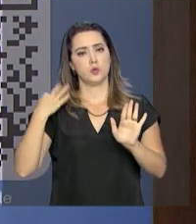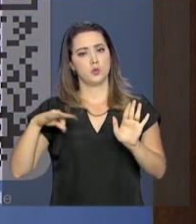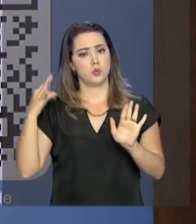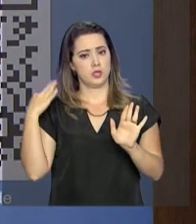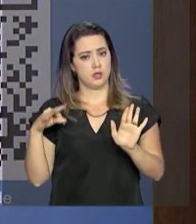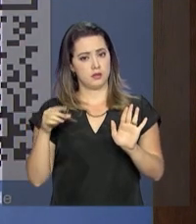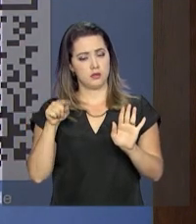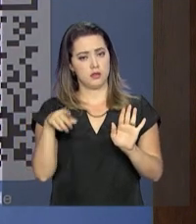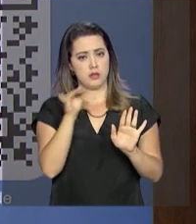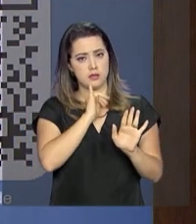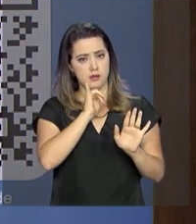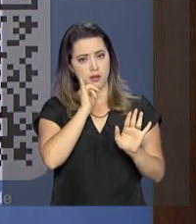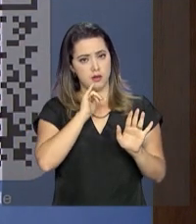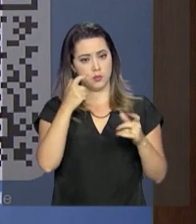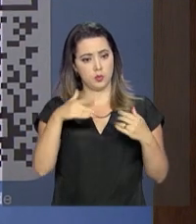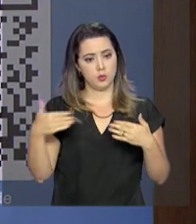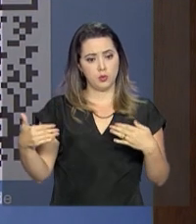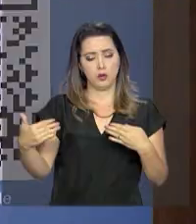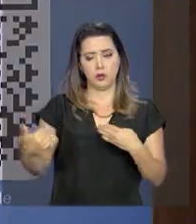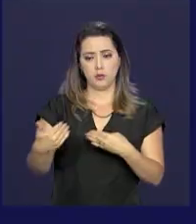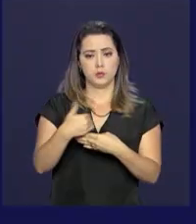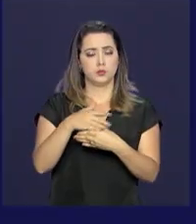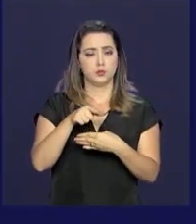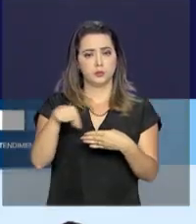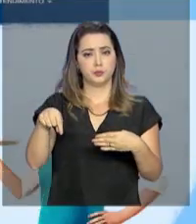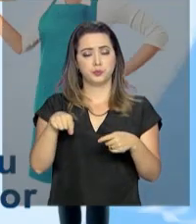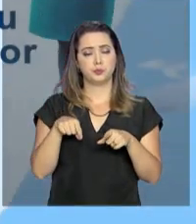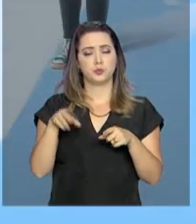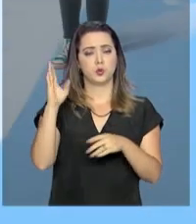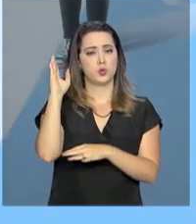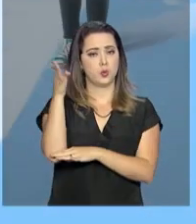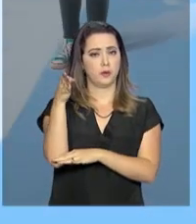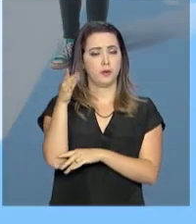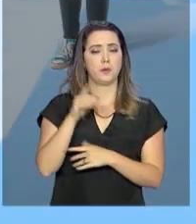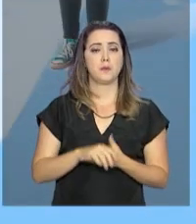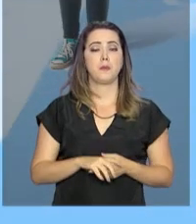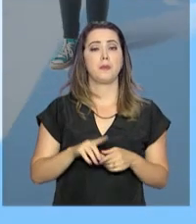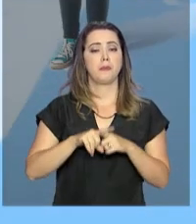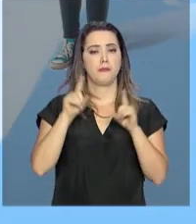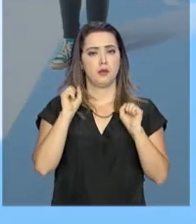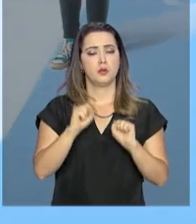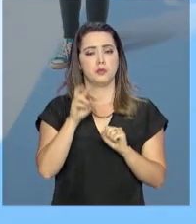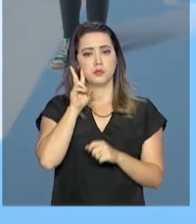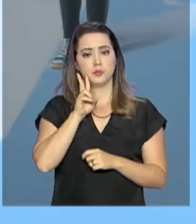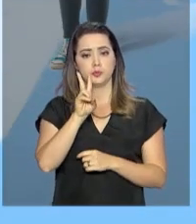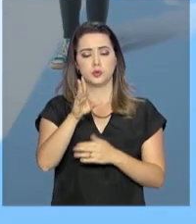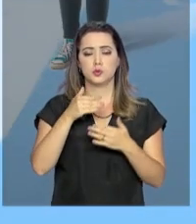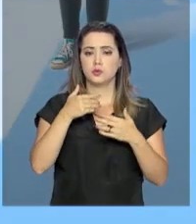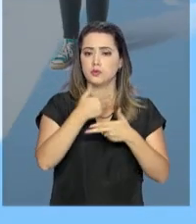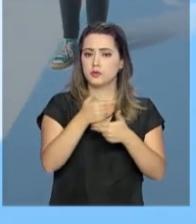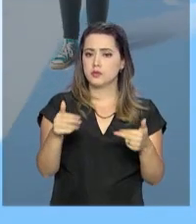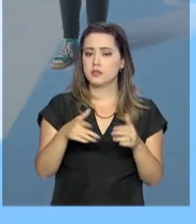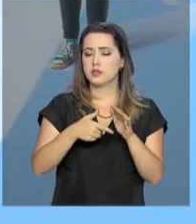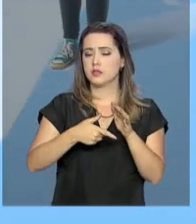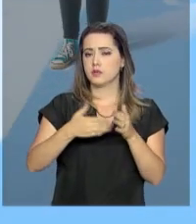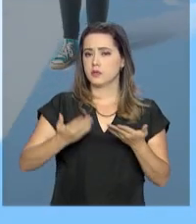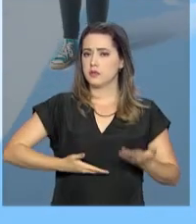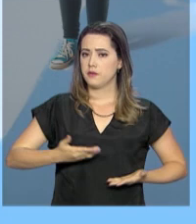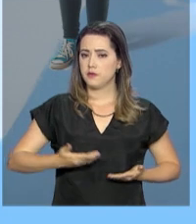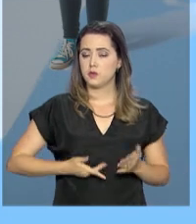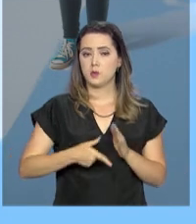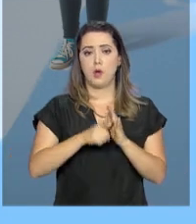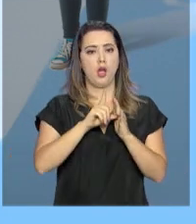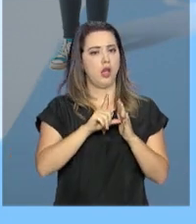por exemplo na recepção deste hotel mas é possível consultar os serviços cadastrados antes de sair de casa